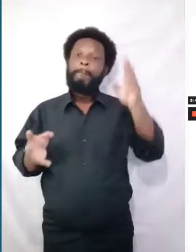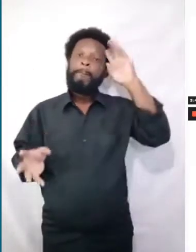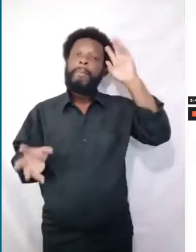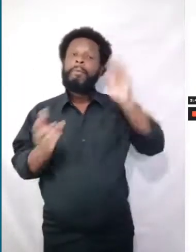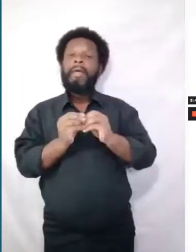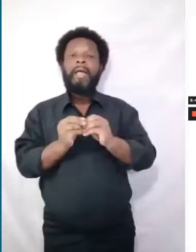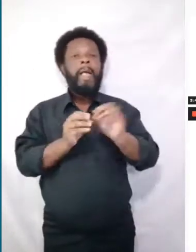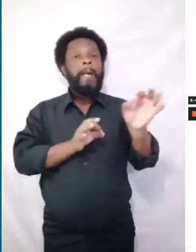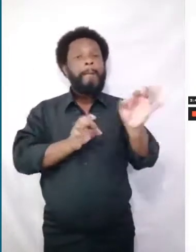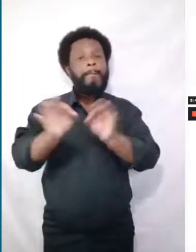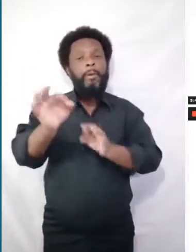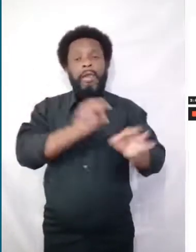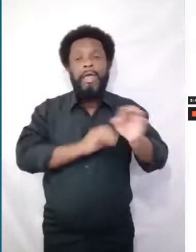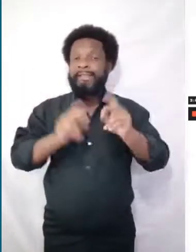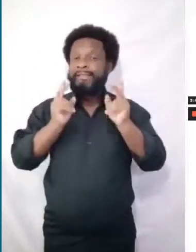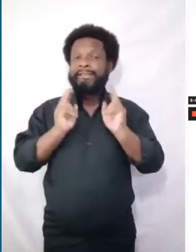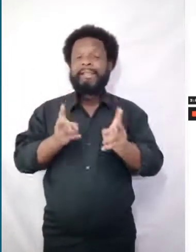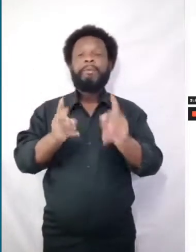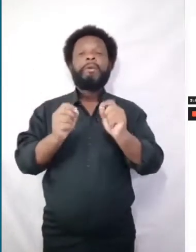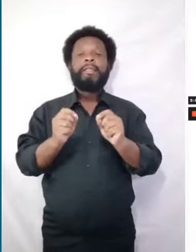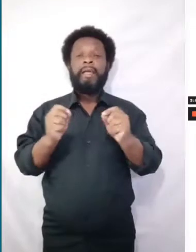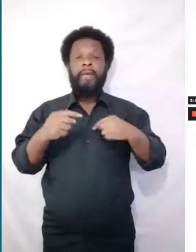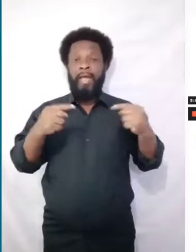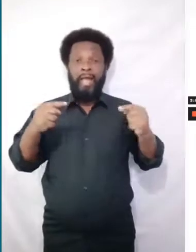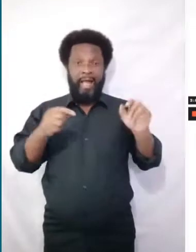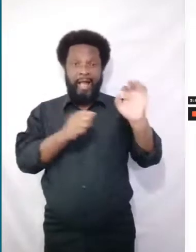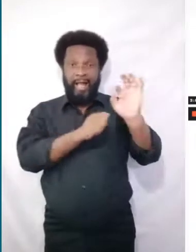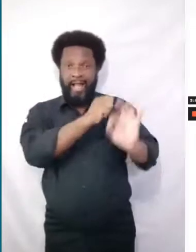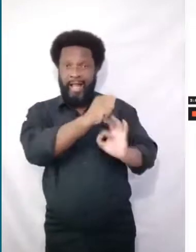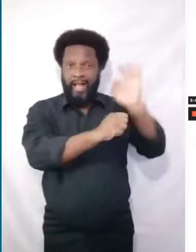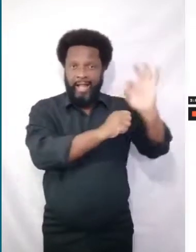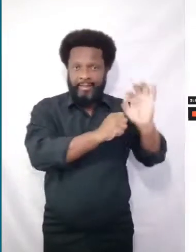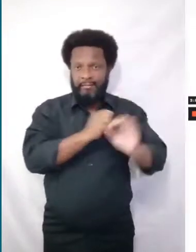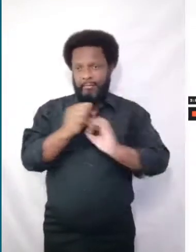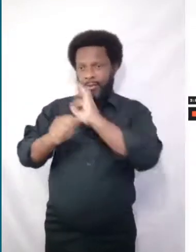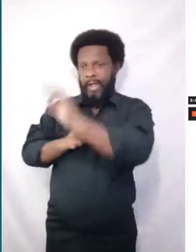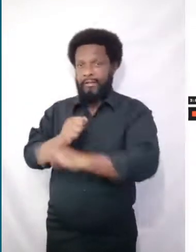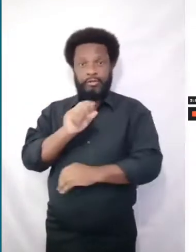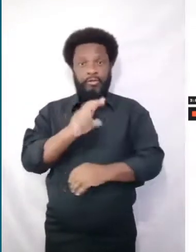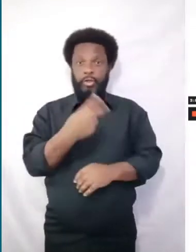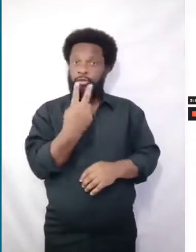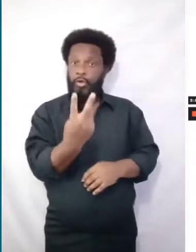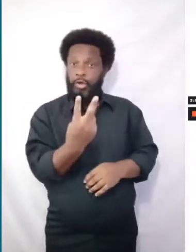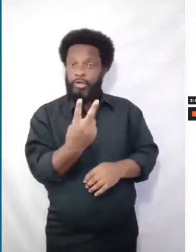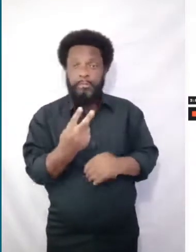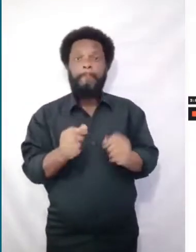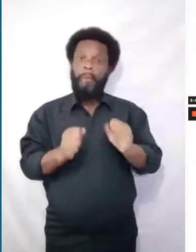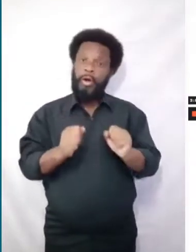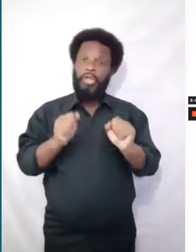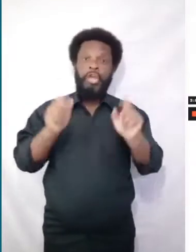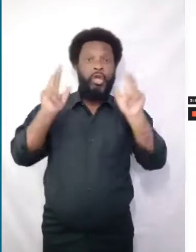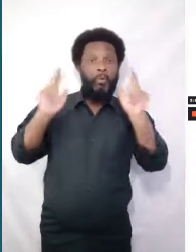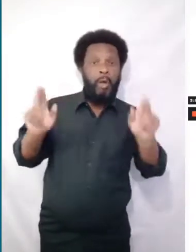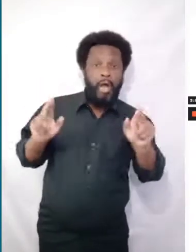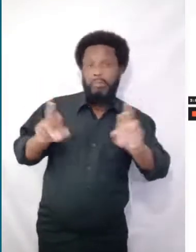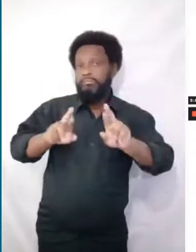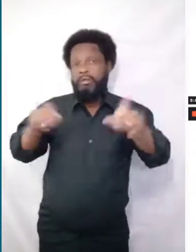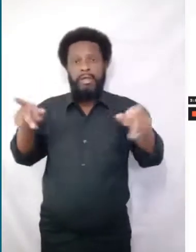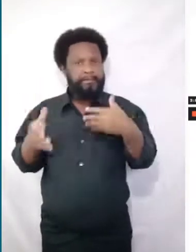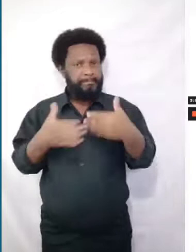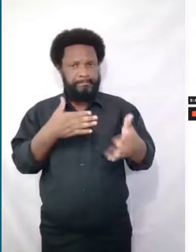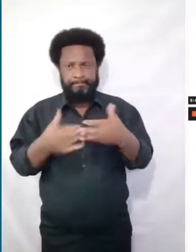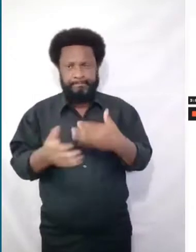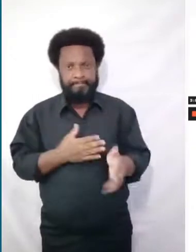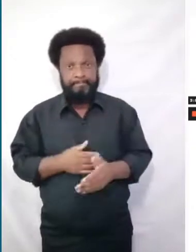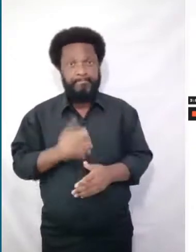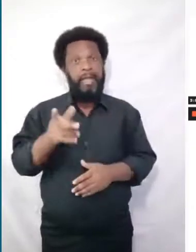estrutural. Percebam, em todas essas moléculas a gente está relacionando apenas dois átomos, certo? É a interação entre apenas dois átomos, independente de serem